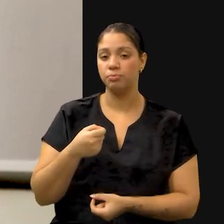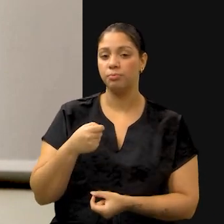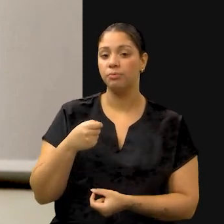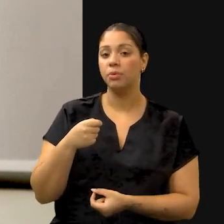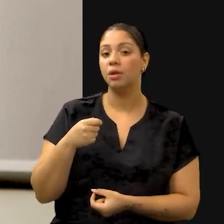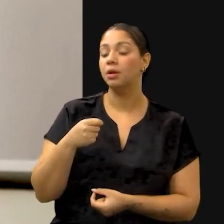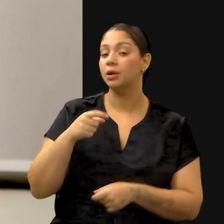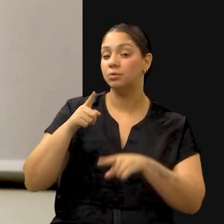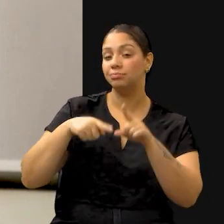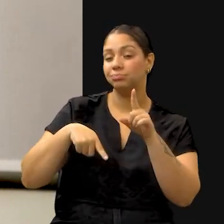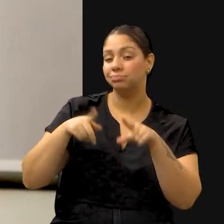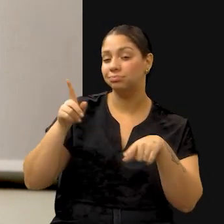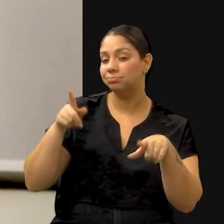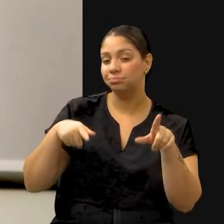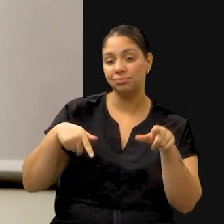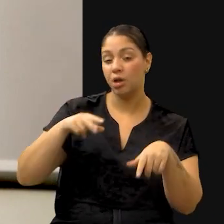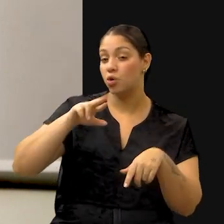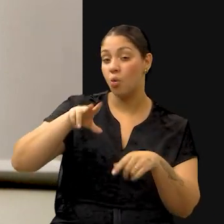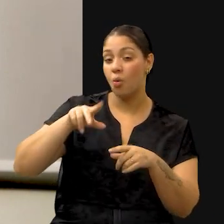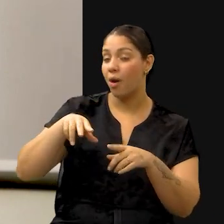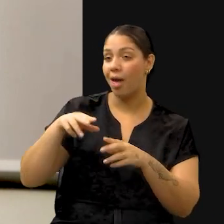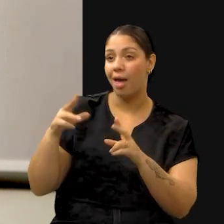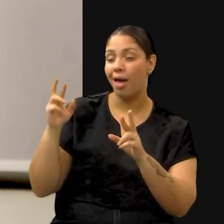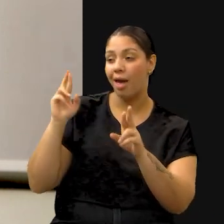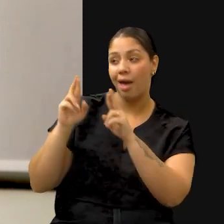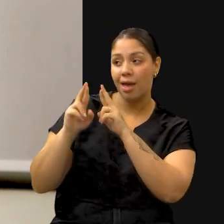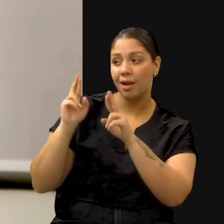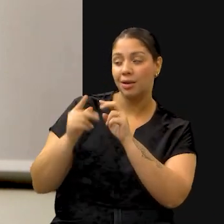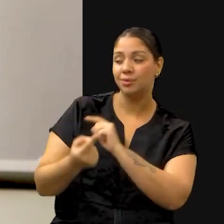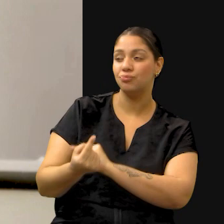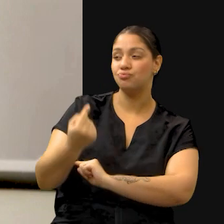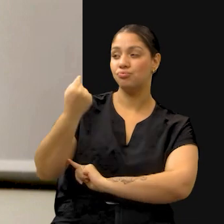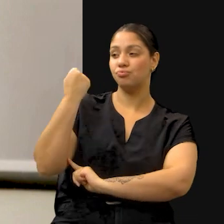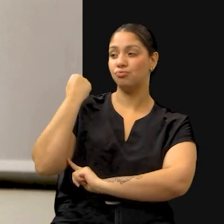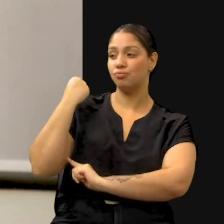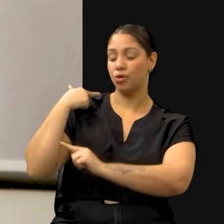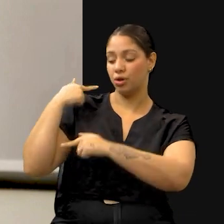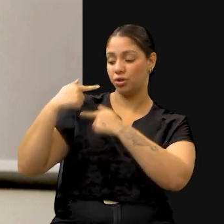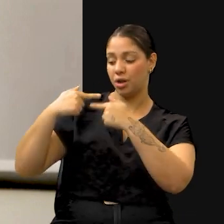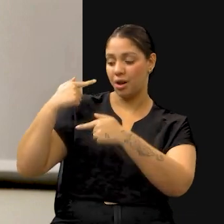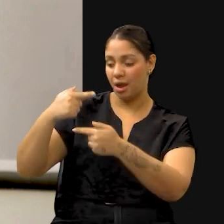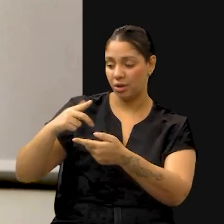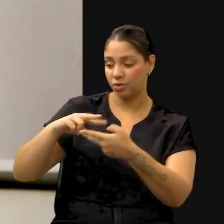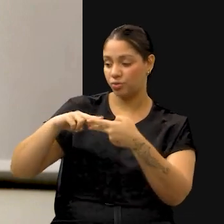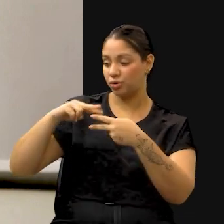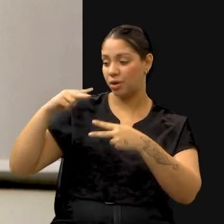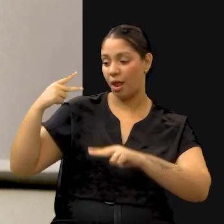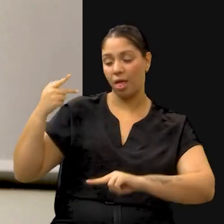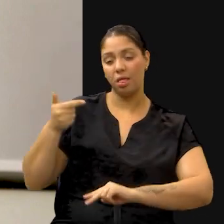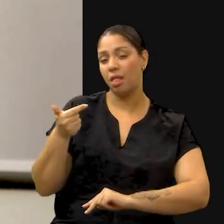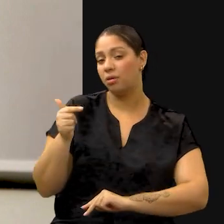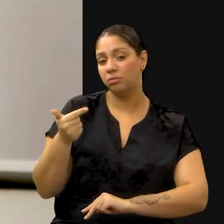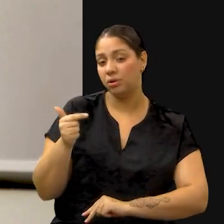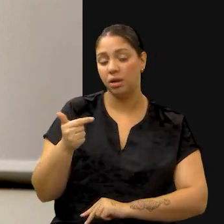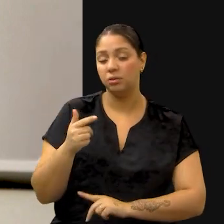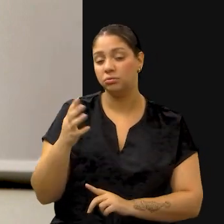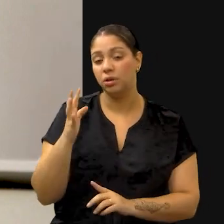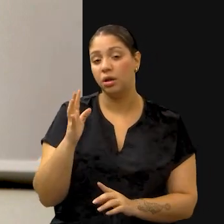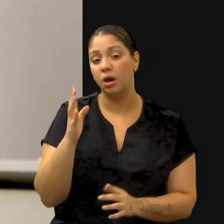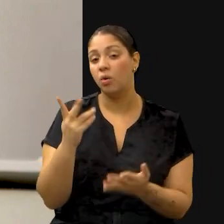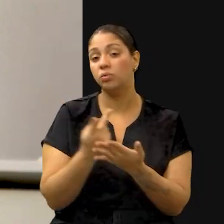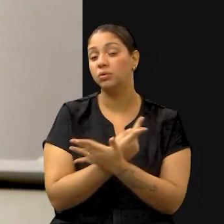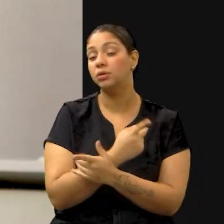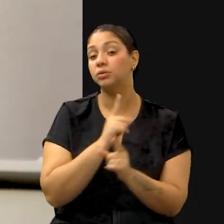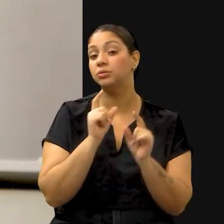estão relacionados à nossa história genética, à nossa bagagem genética. Então, o